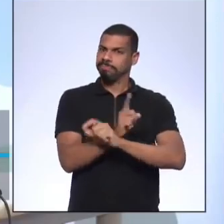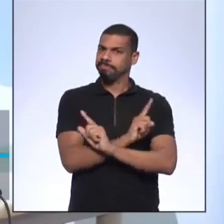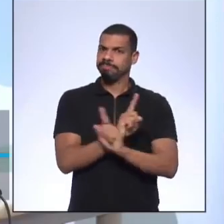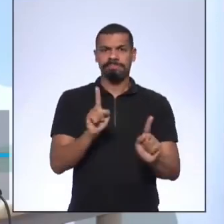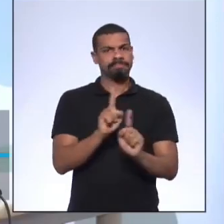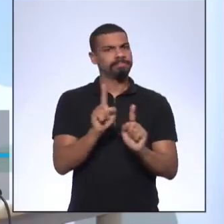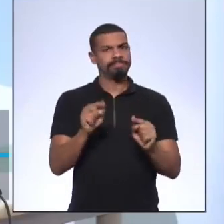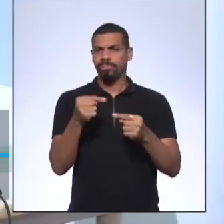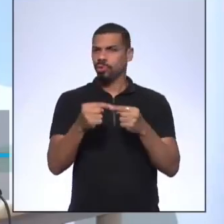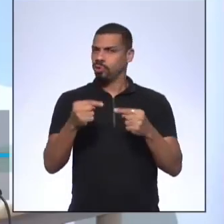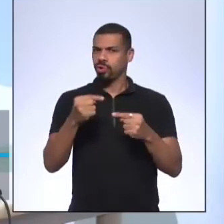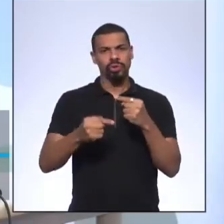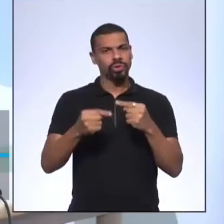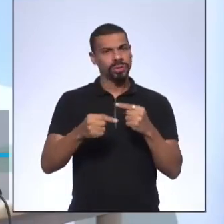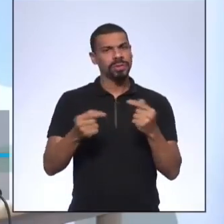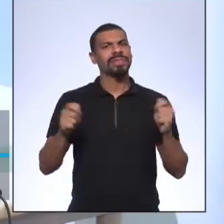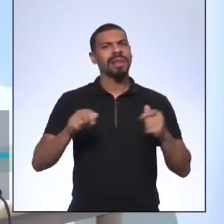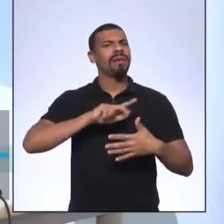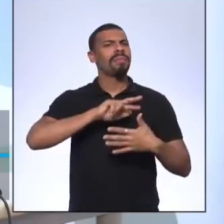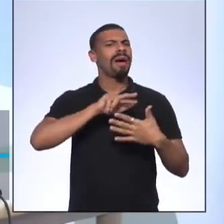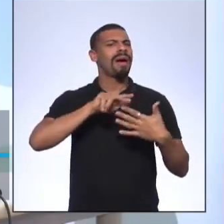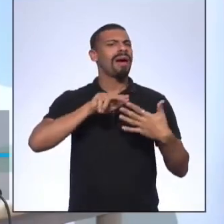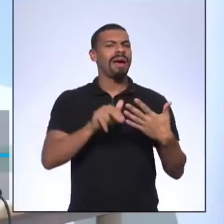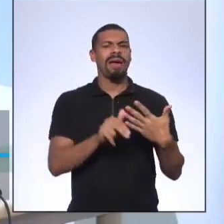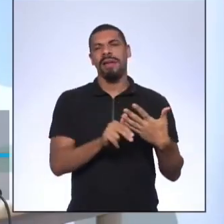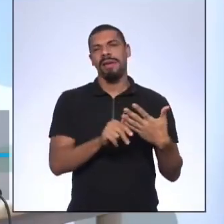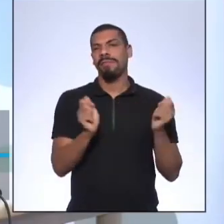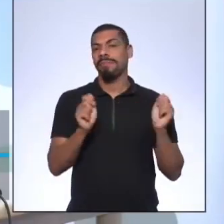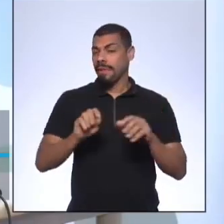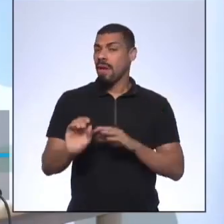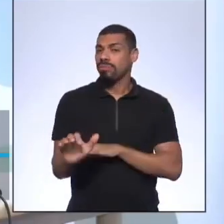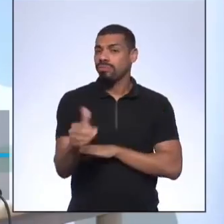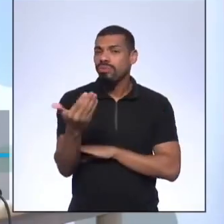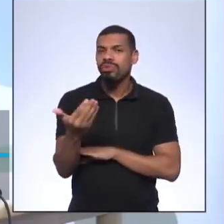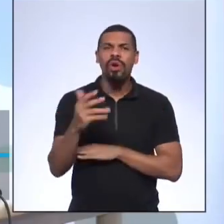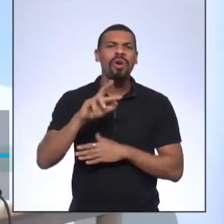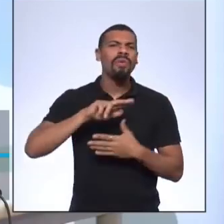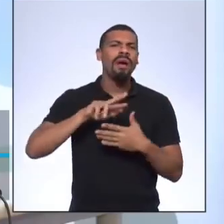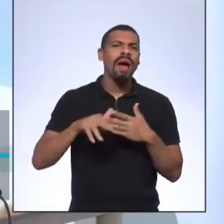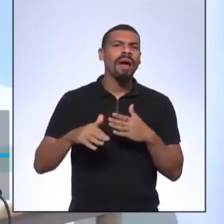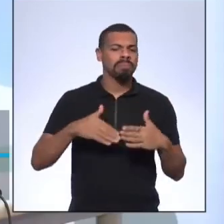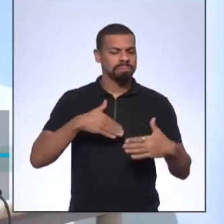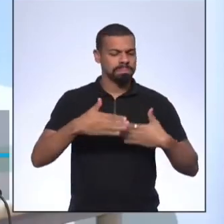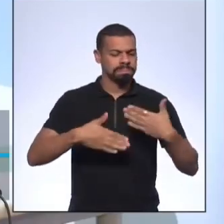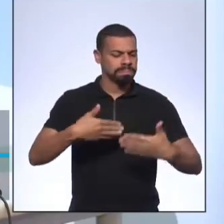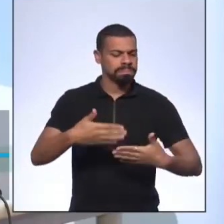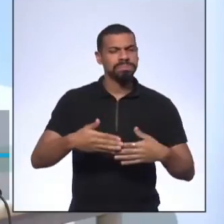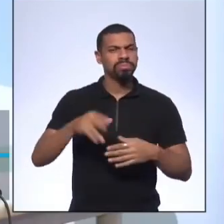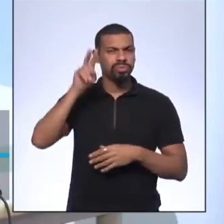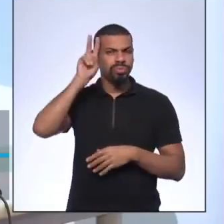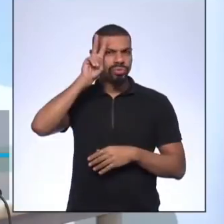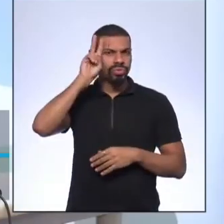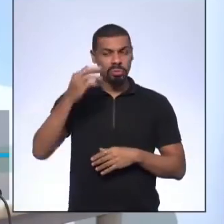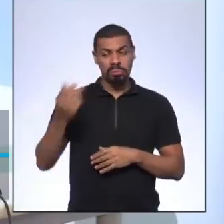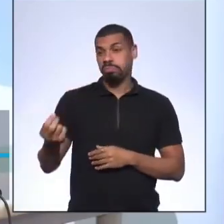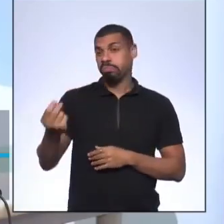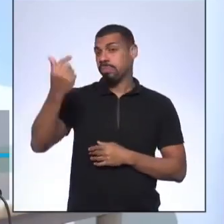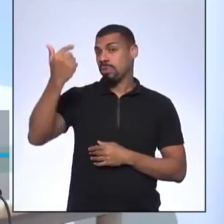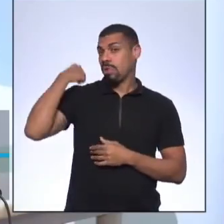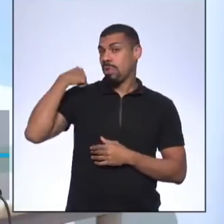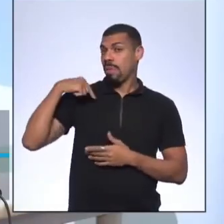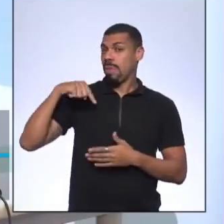justificar todo esse contexto. Existiram vários acontecimentos, vários processos históricos anteriores para chegar